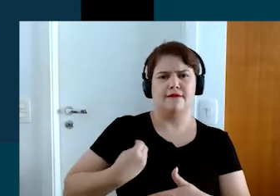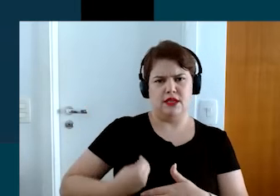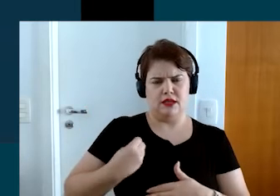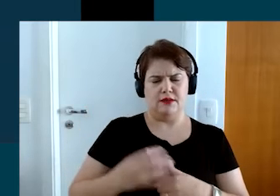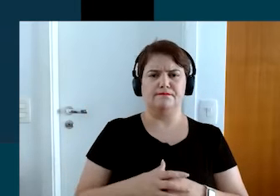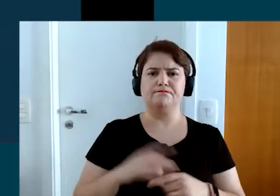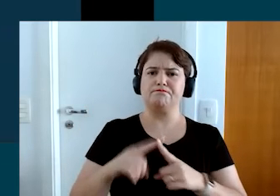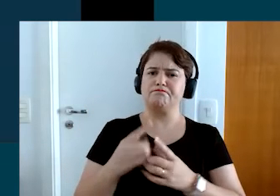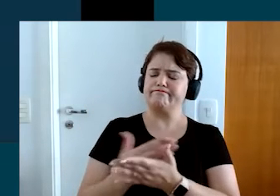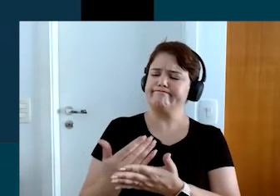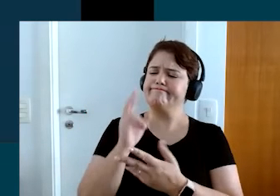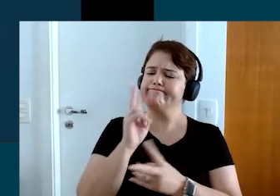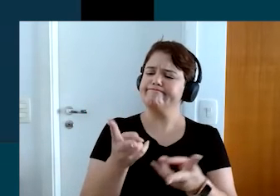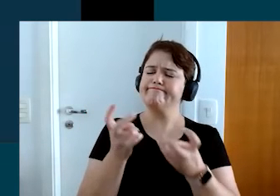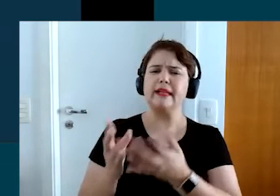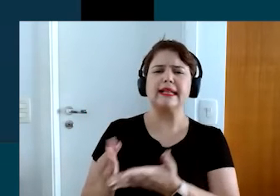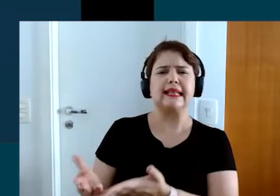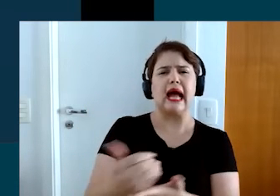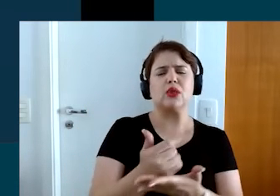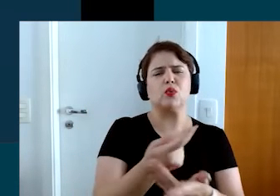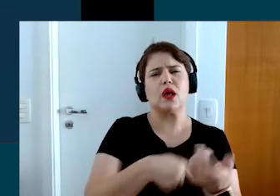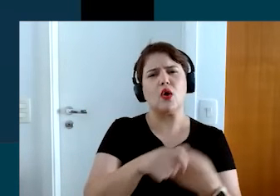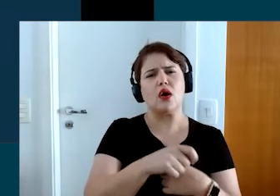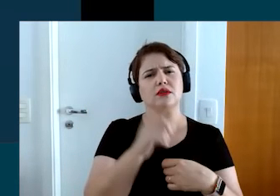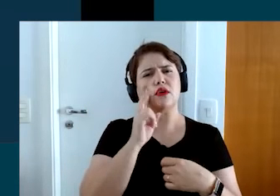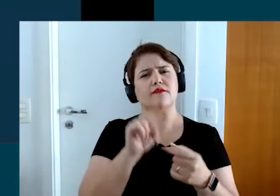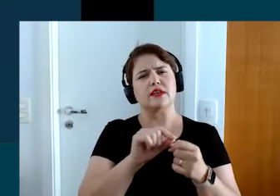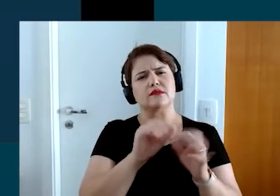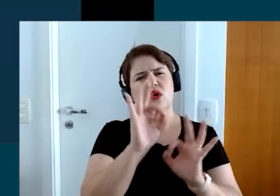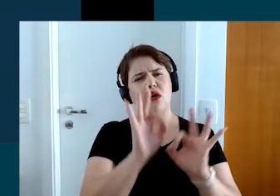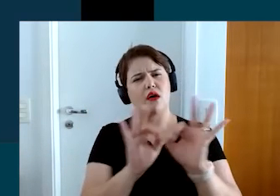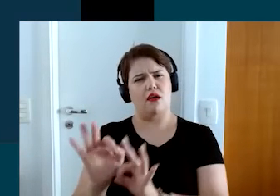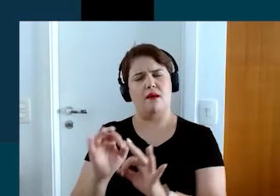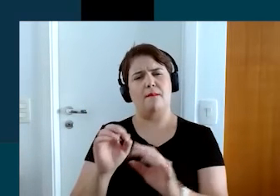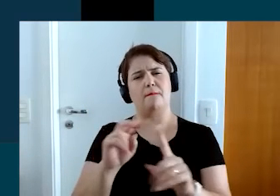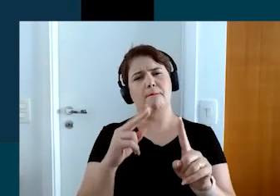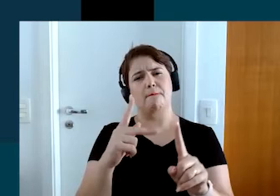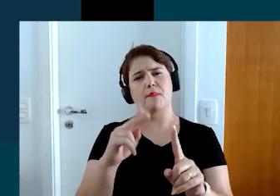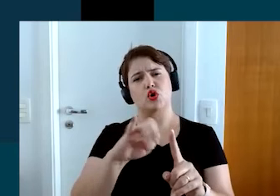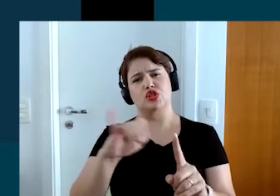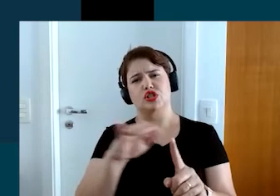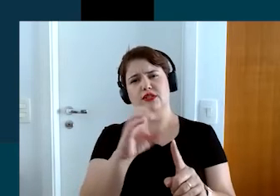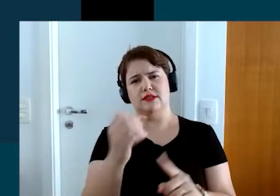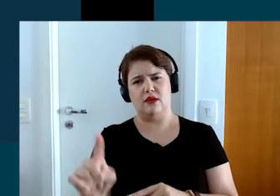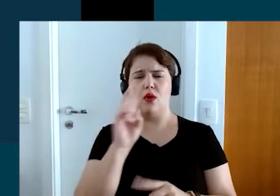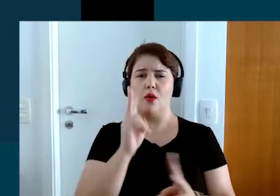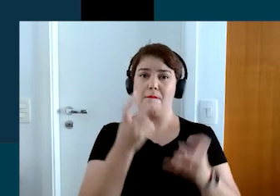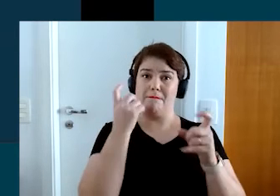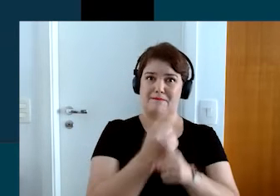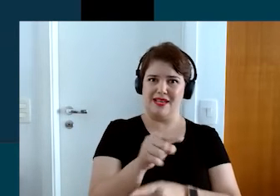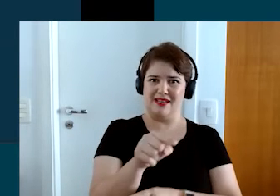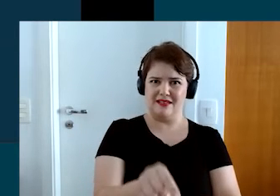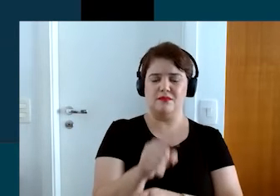eu comecei a analisar dados de negócio e aí eu fiz uma projeção e eu identifiquei, né, que essa projeção, né,